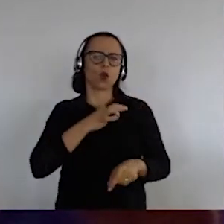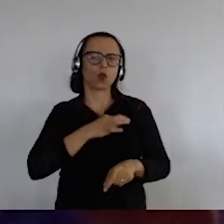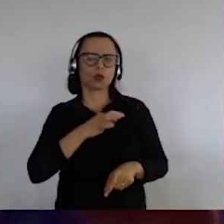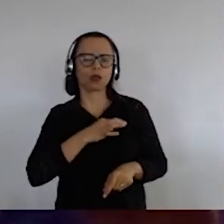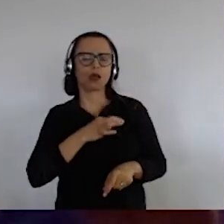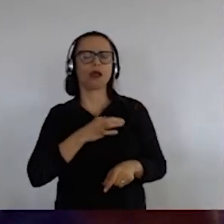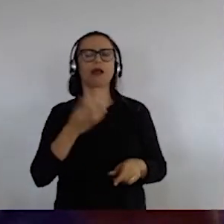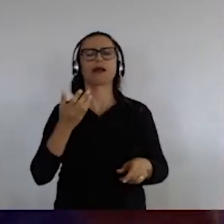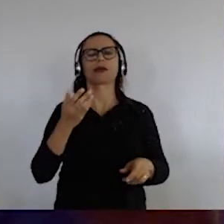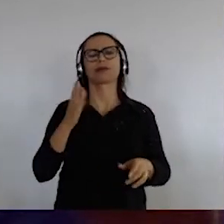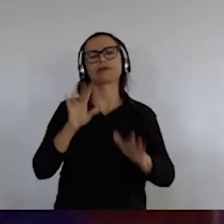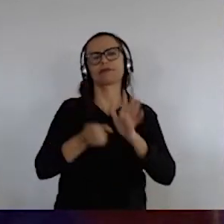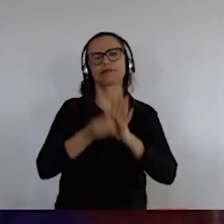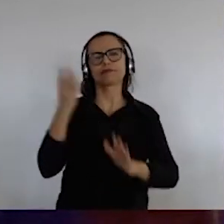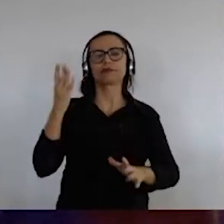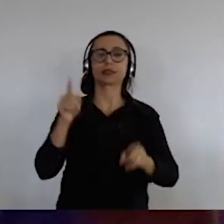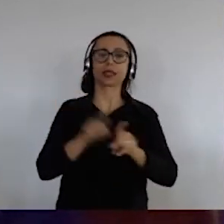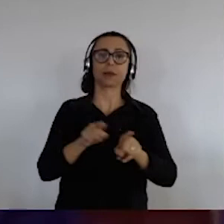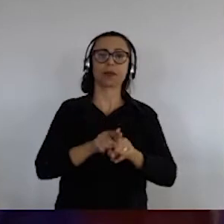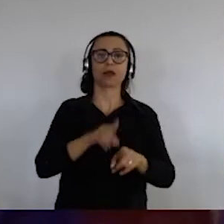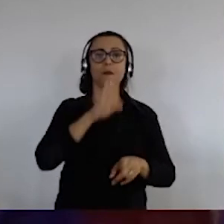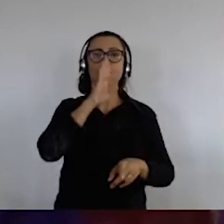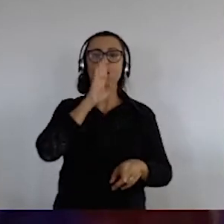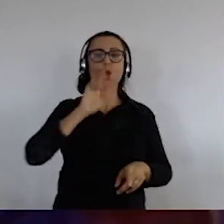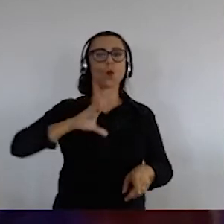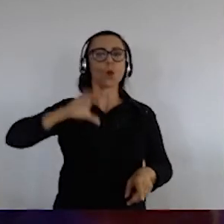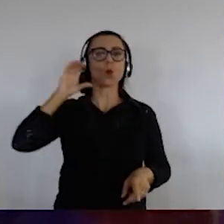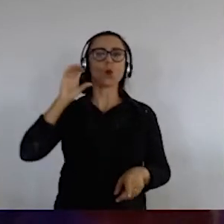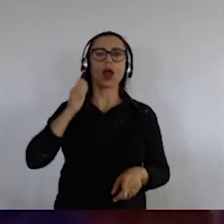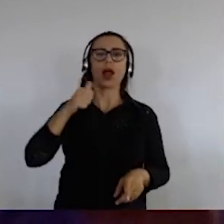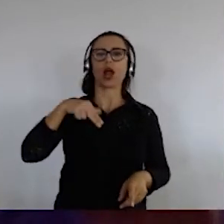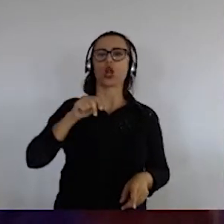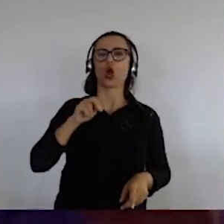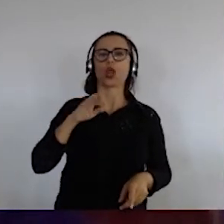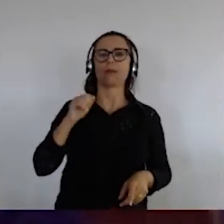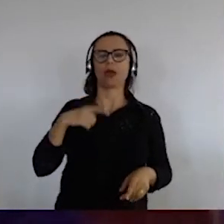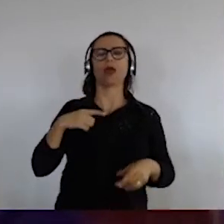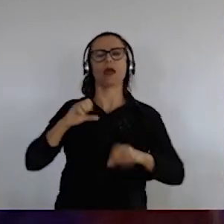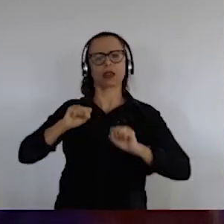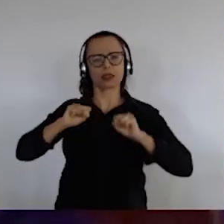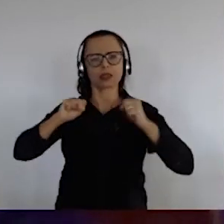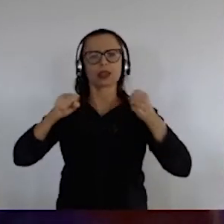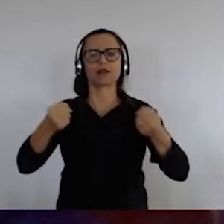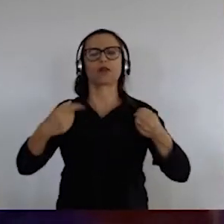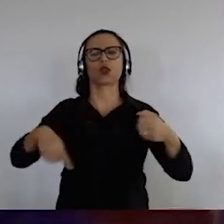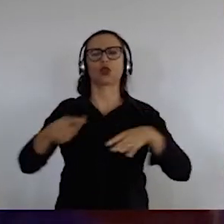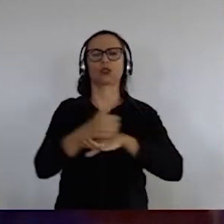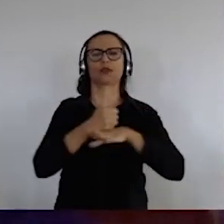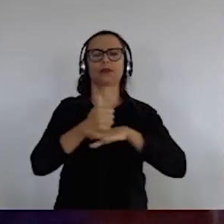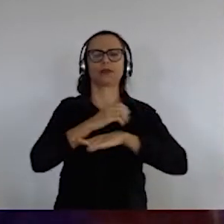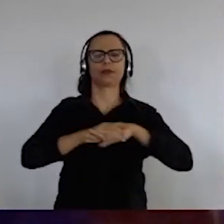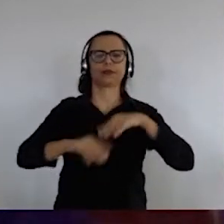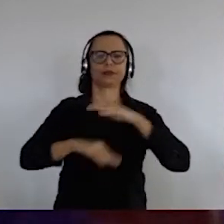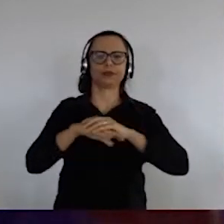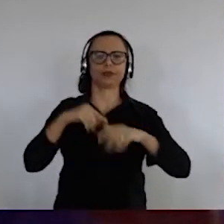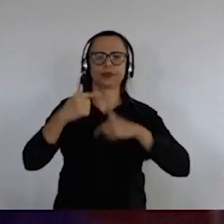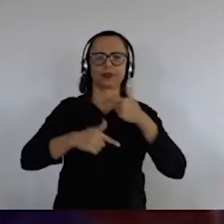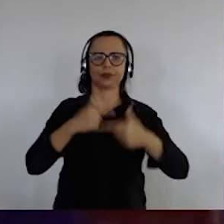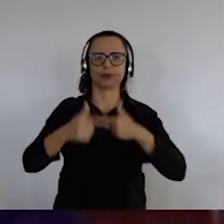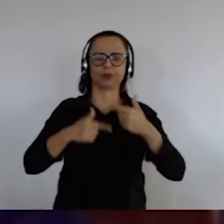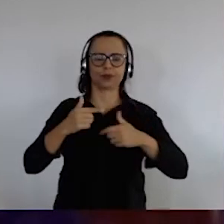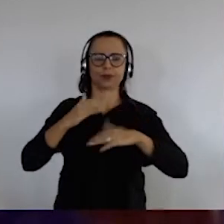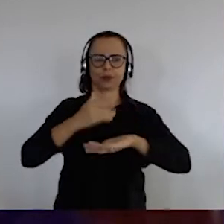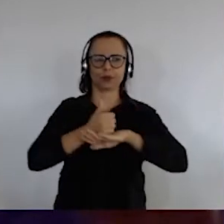voluntária e muitas vezes anônima, são os grandes defensores da nossa profissão, da nossa atividade